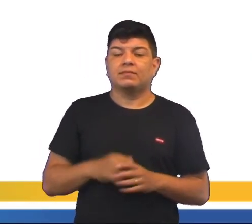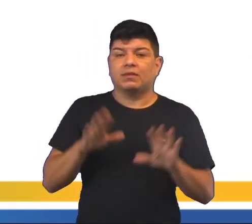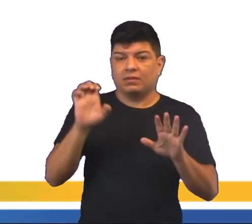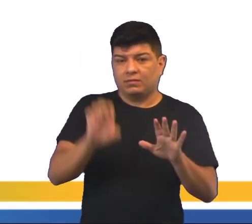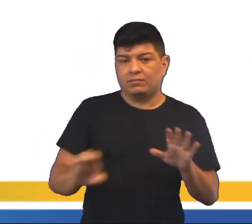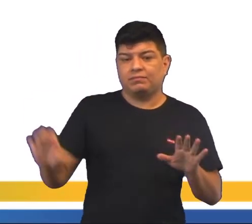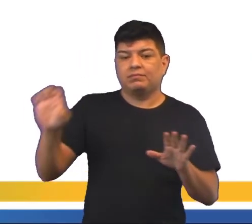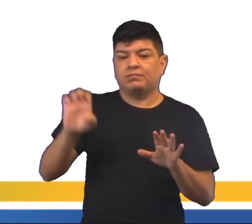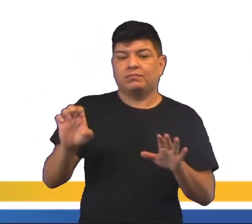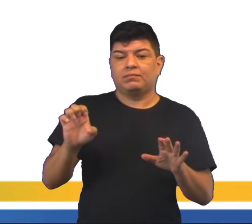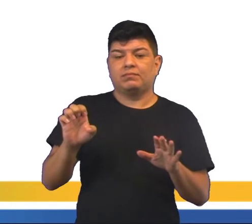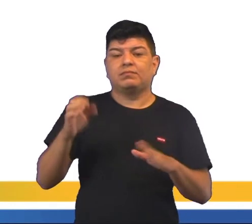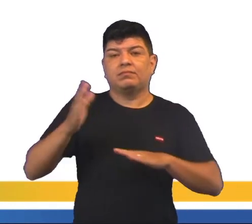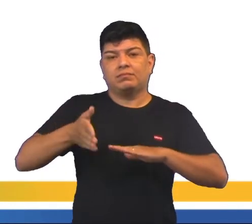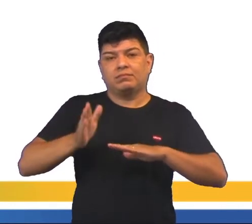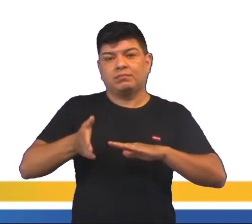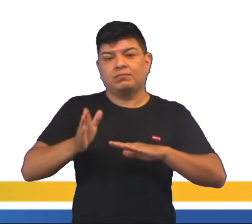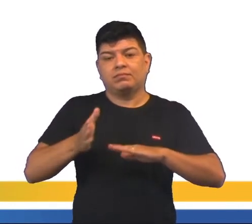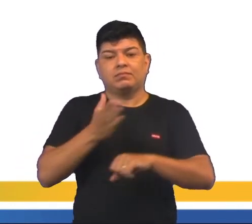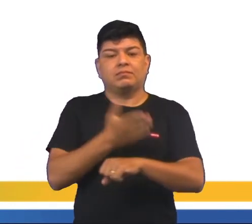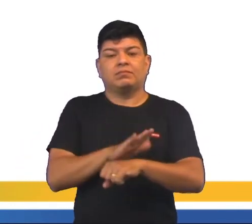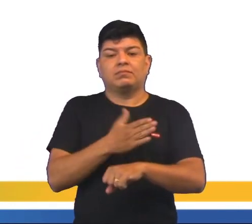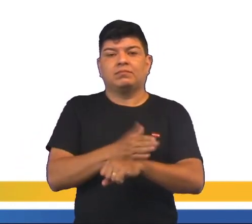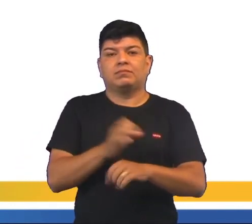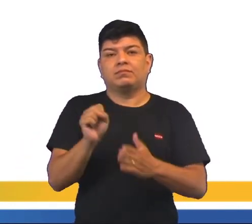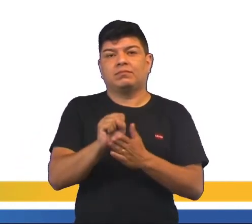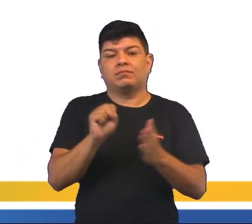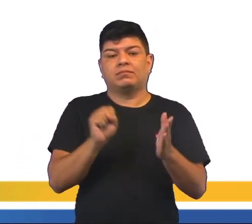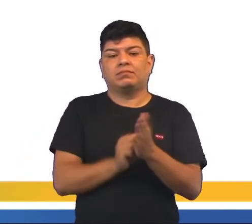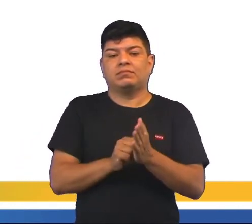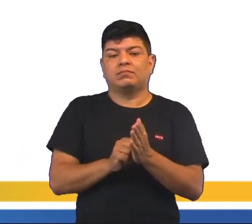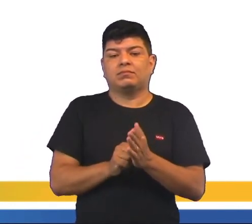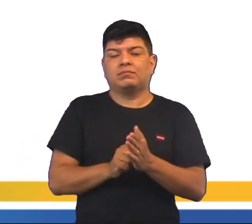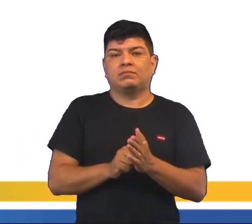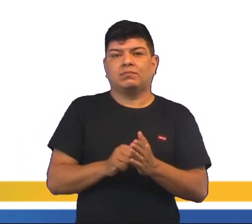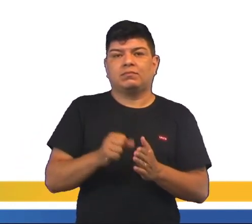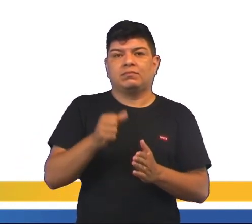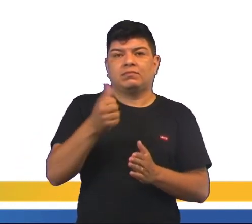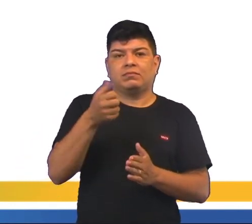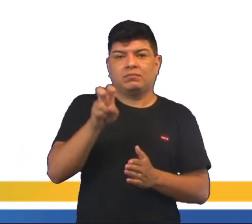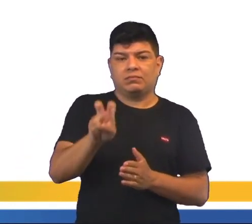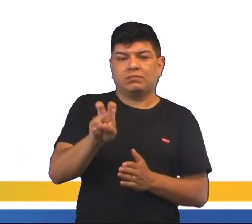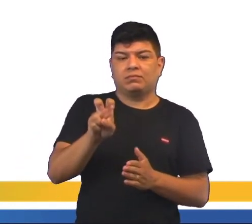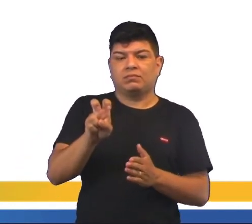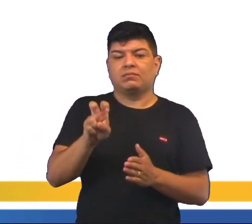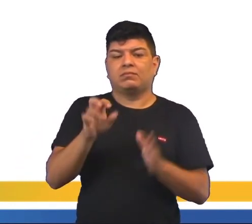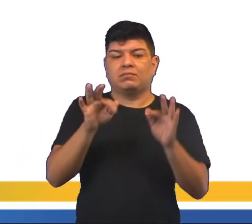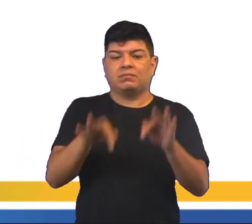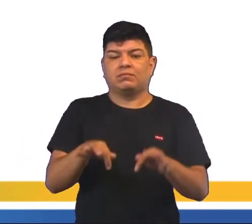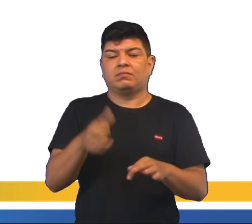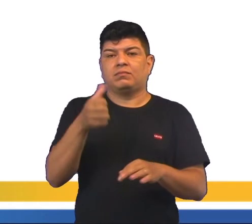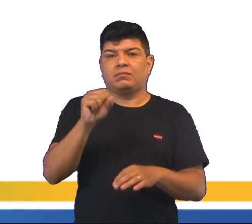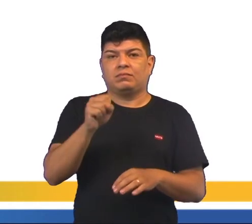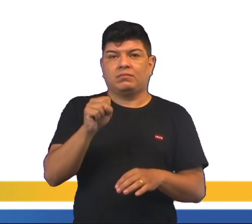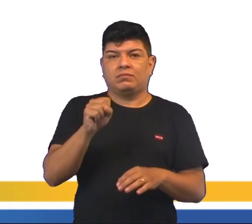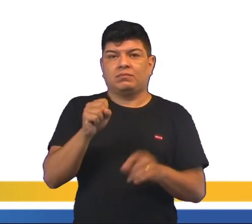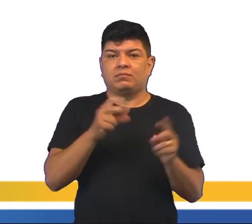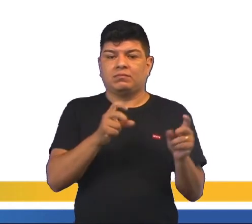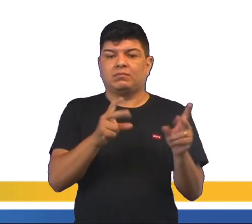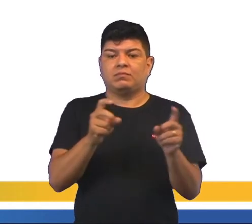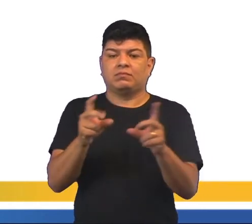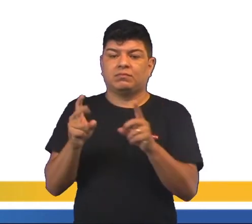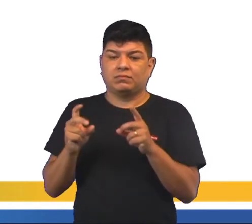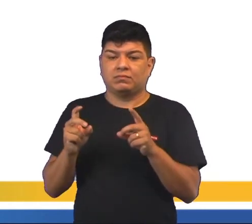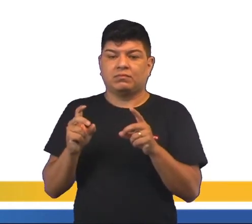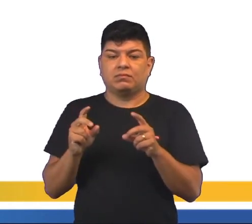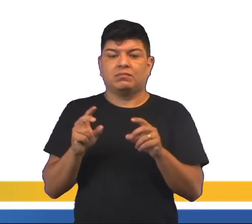A monarquia europeia da Idade Moderna praticou entre o século XV, né, e o final do XVIII, o